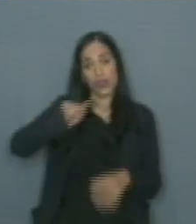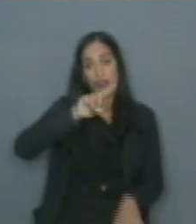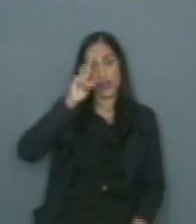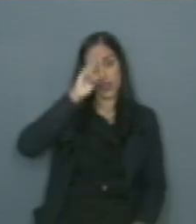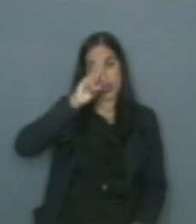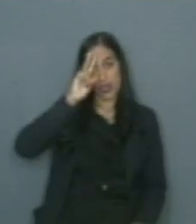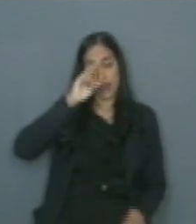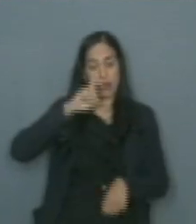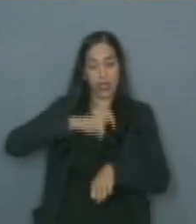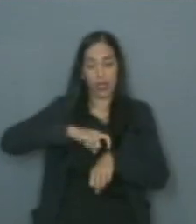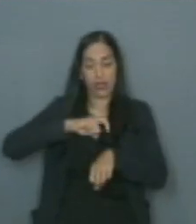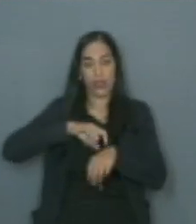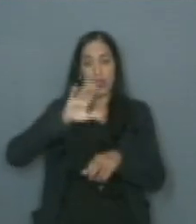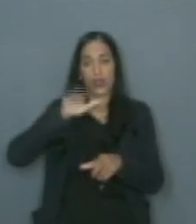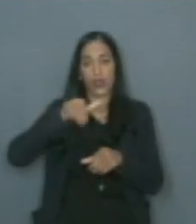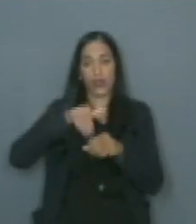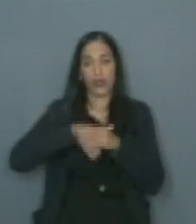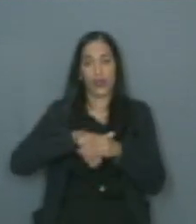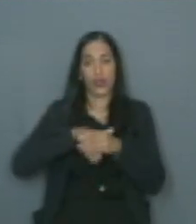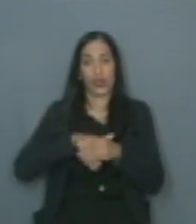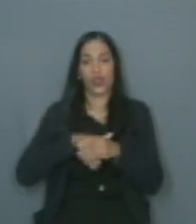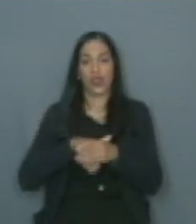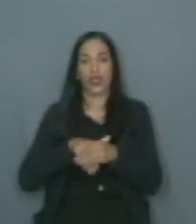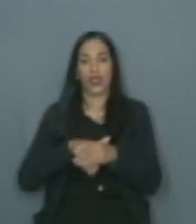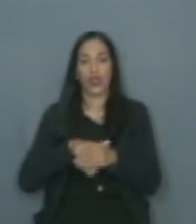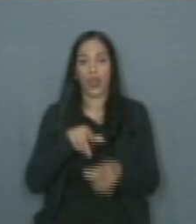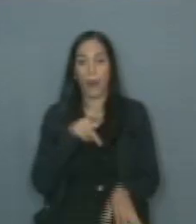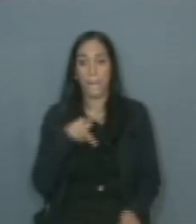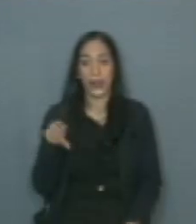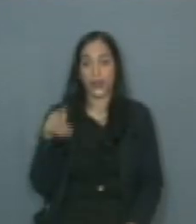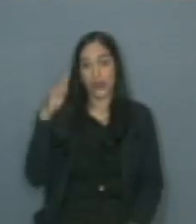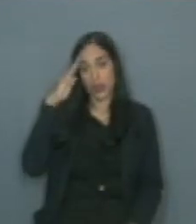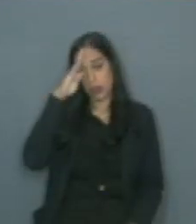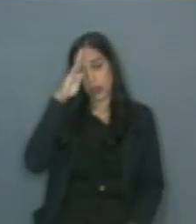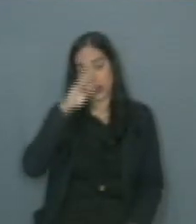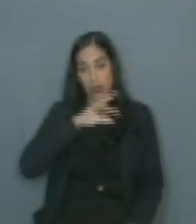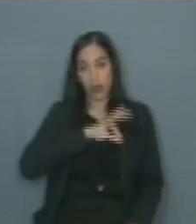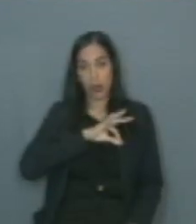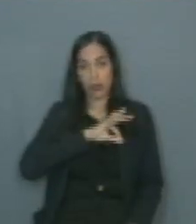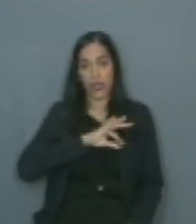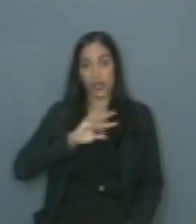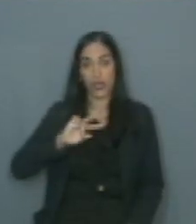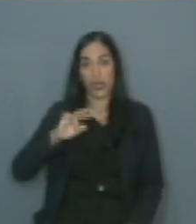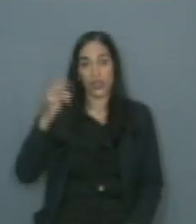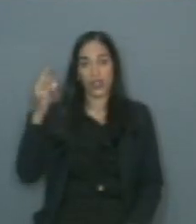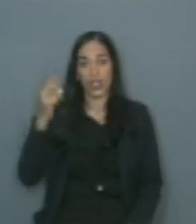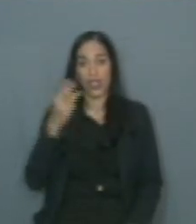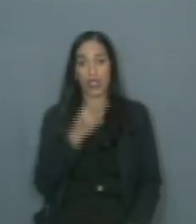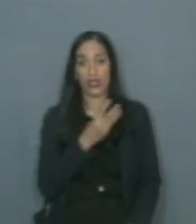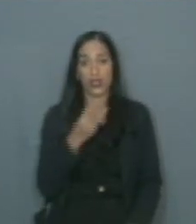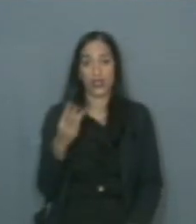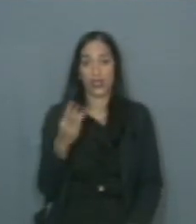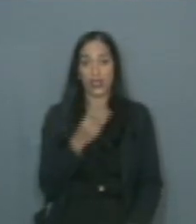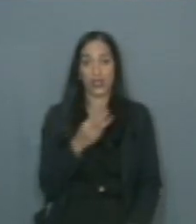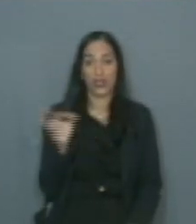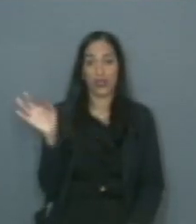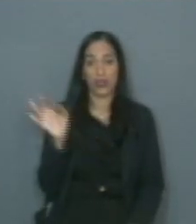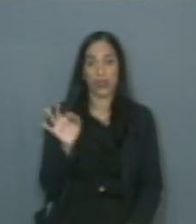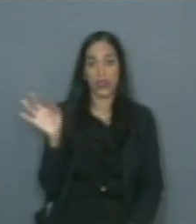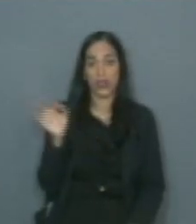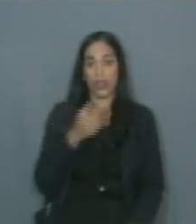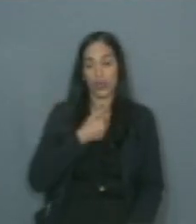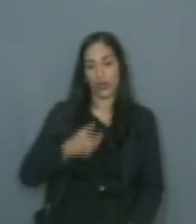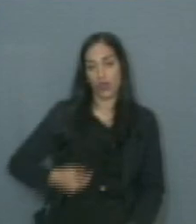na hora de votar. Vale lembrar aqui que o presidente Bolsonaro aumentou o salário de vocês em 33% no